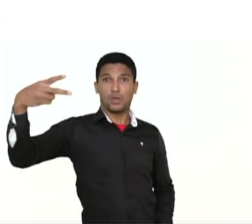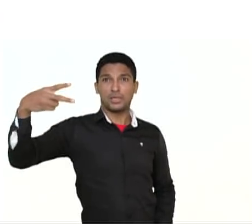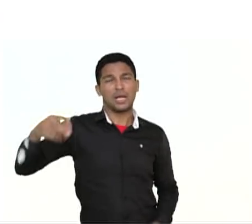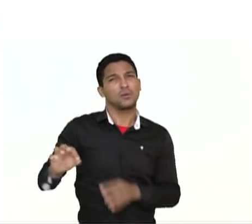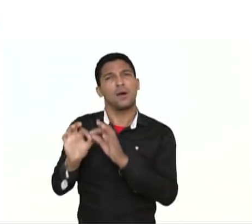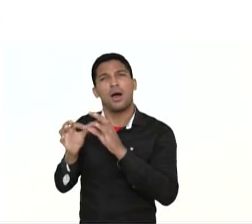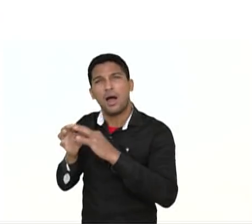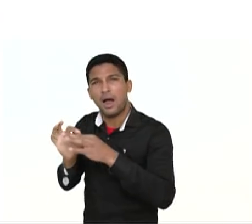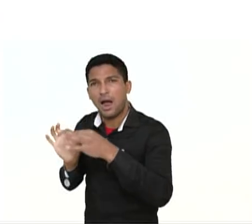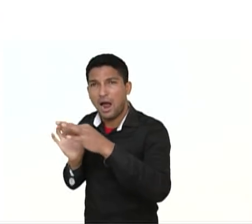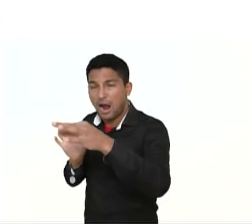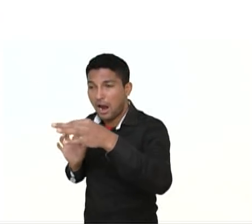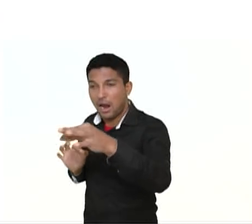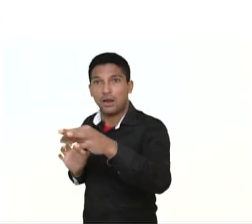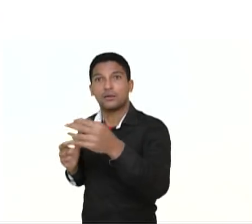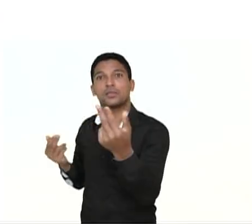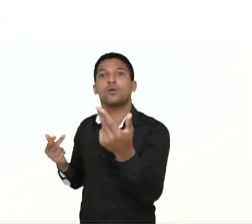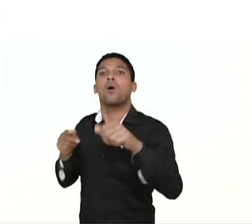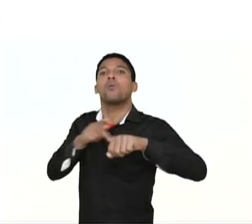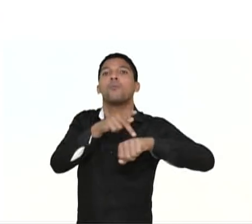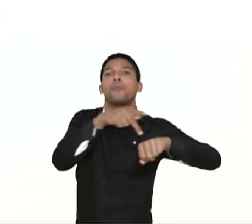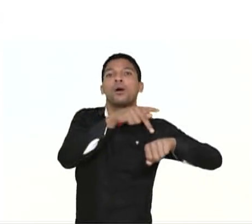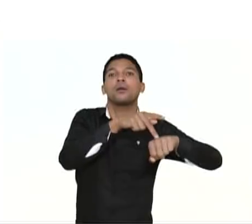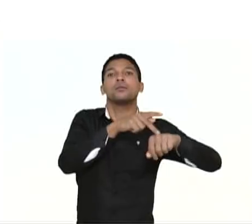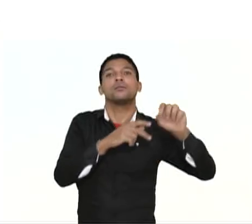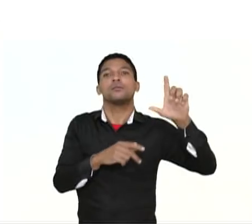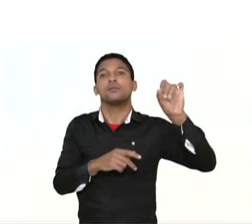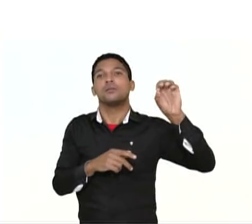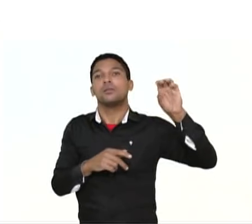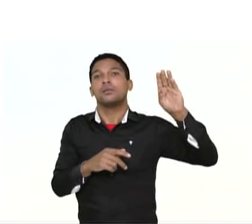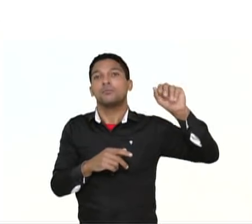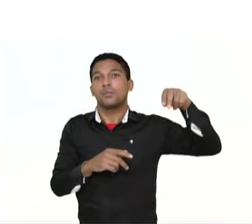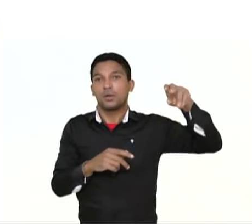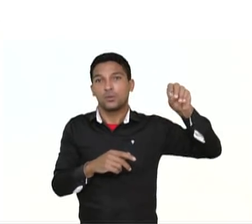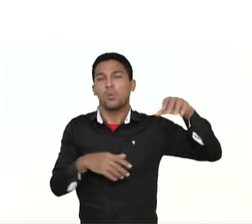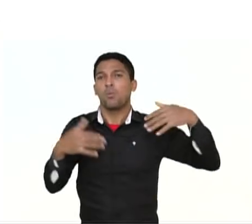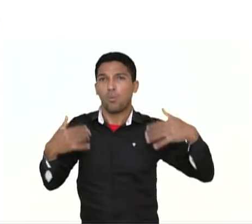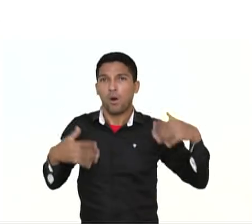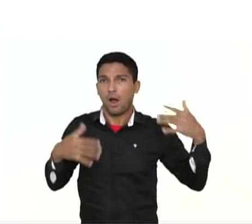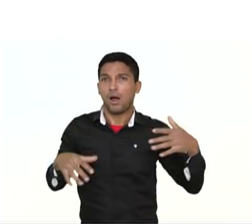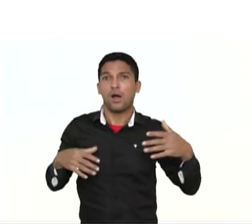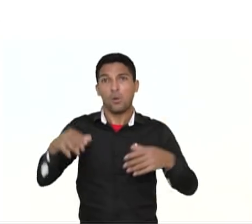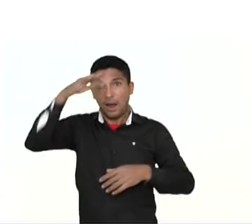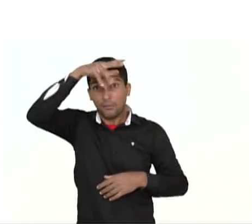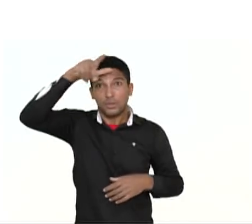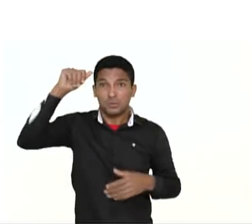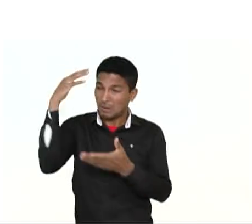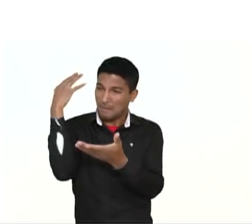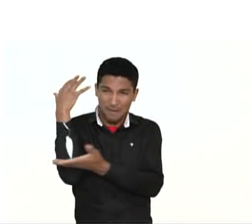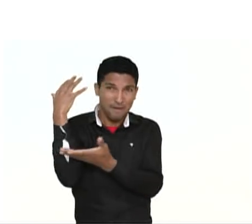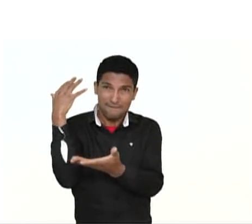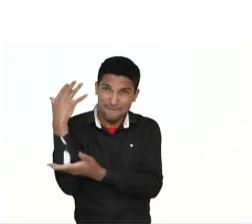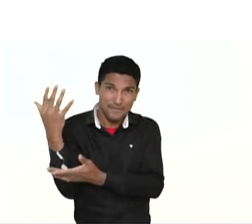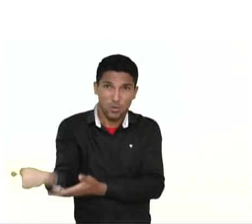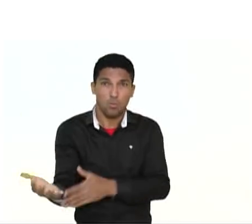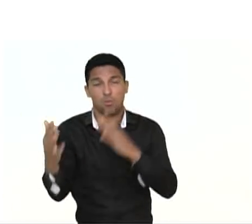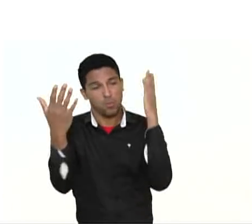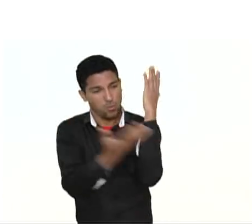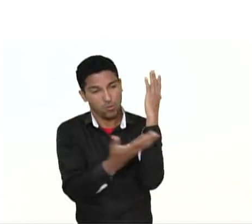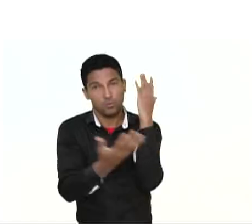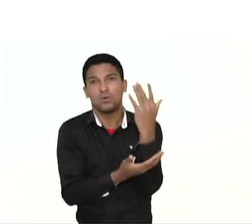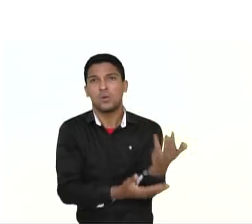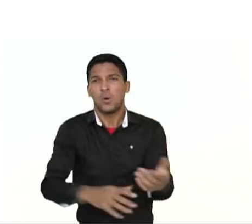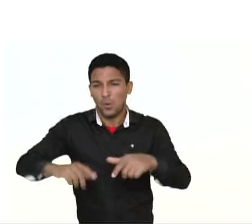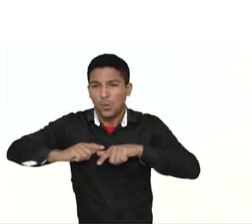aproximadamente ao tamanho do Líbano. É o nível mais alto desde 2008, segundo o INPE. Embora